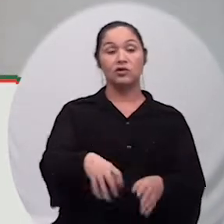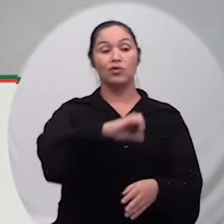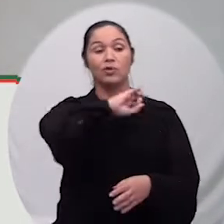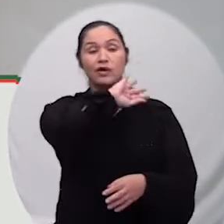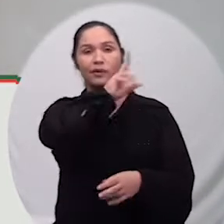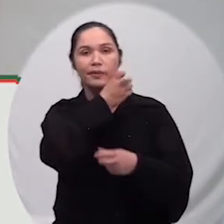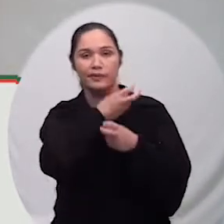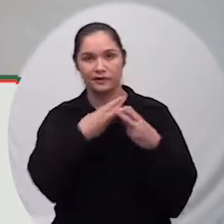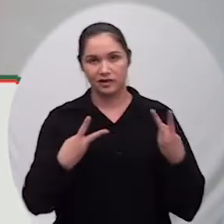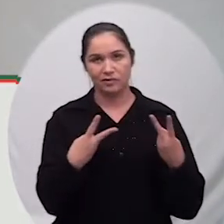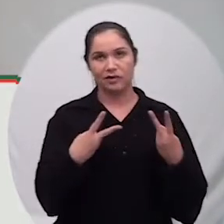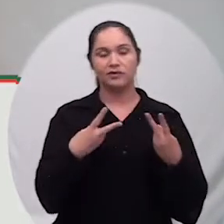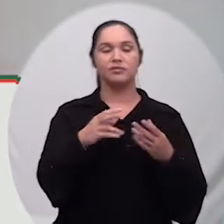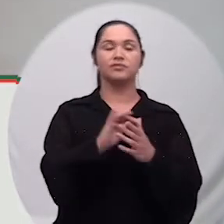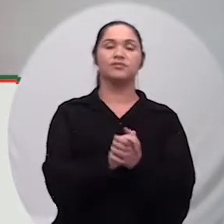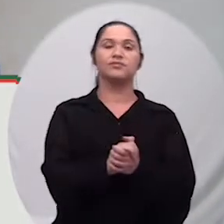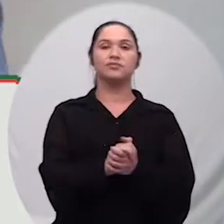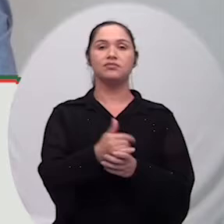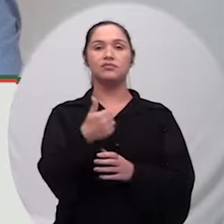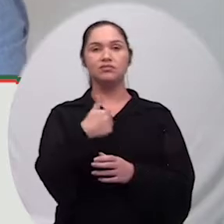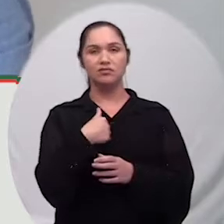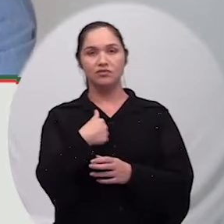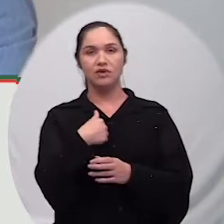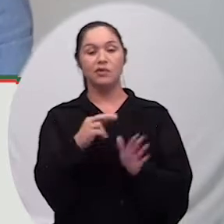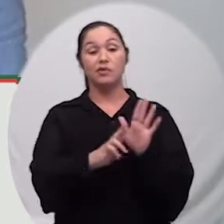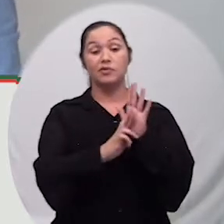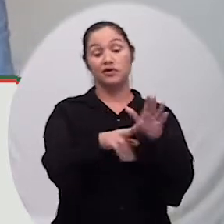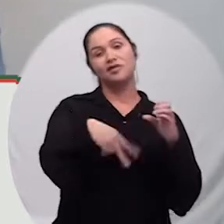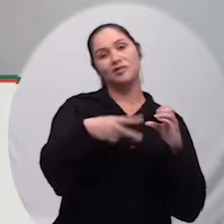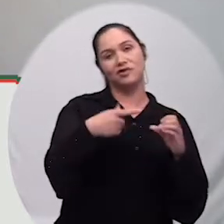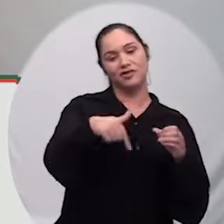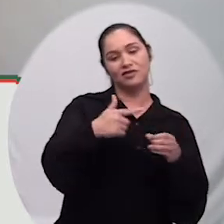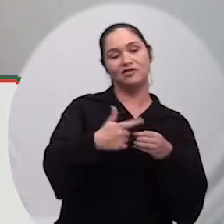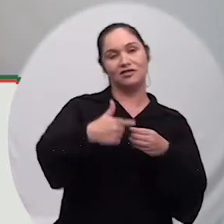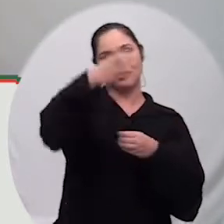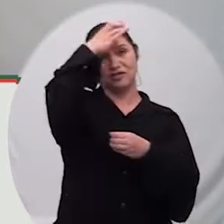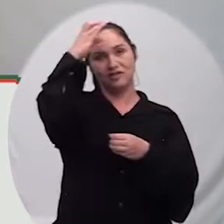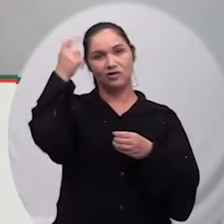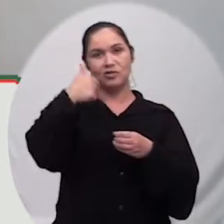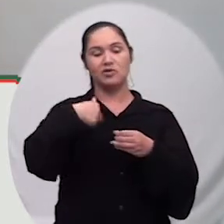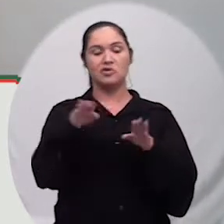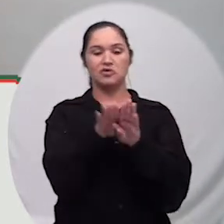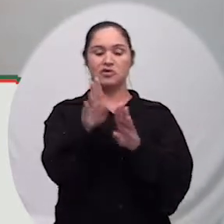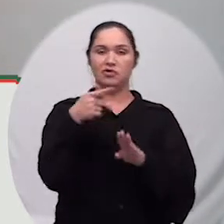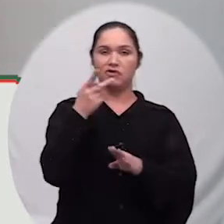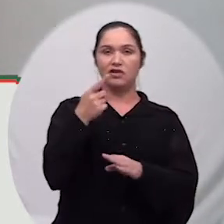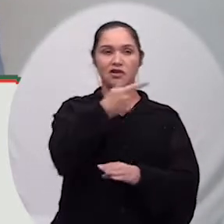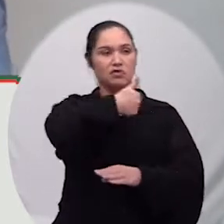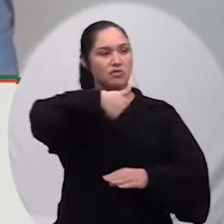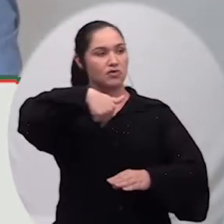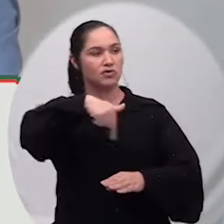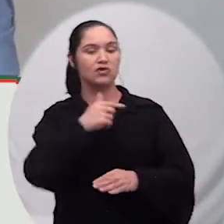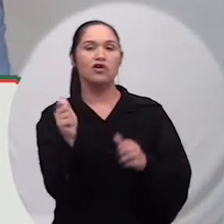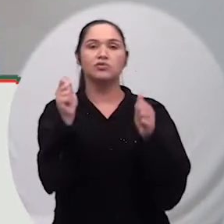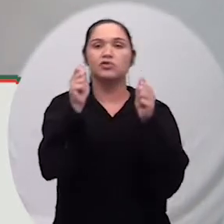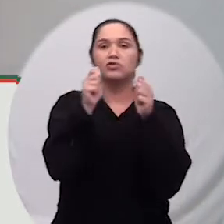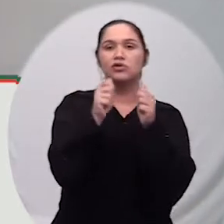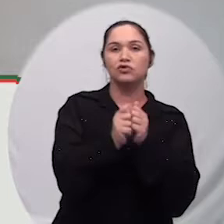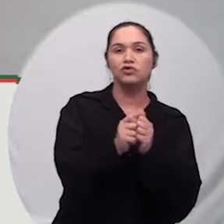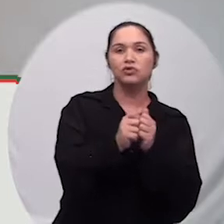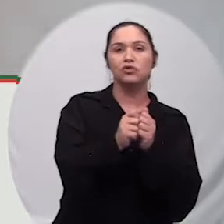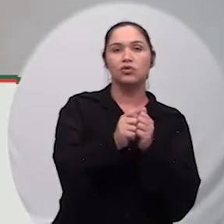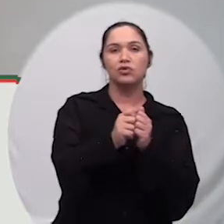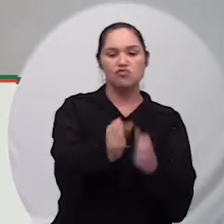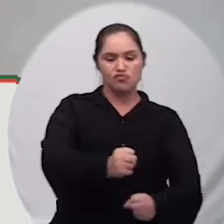Fiz questão de tratar um pouquinho essa matéria e manifestar, é claro, né, que essa casa estará sempre acompanhando o cumprimento da lei em defesa